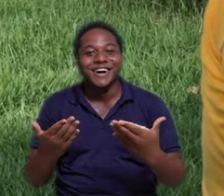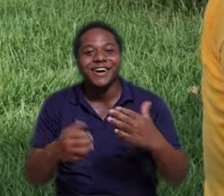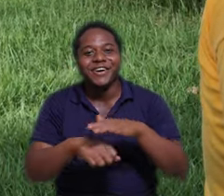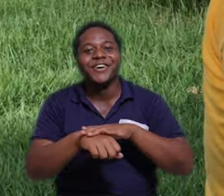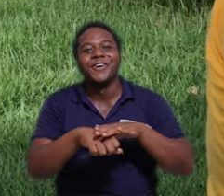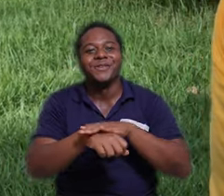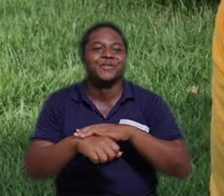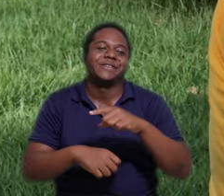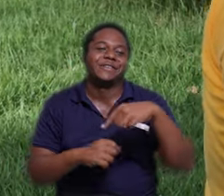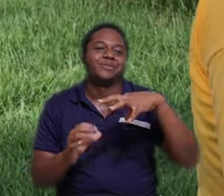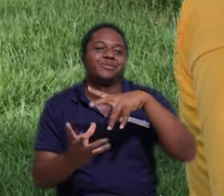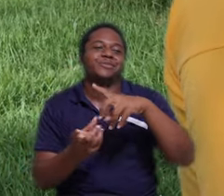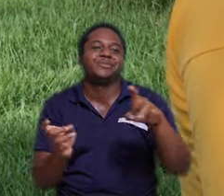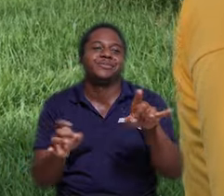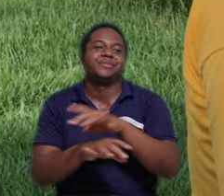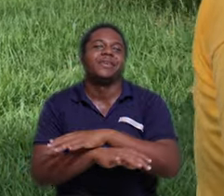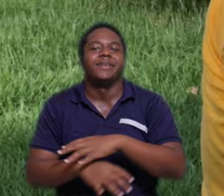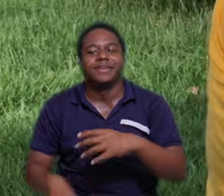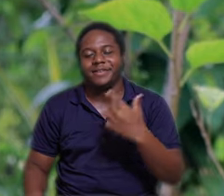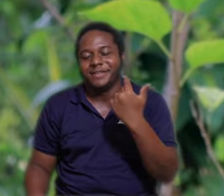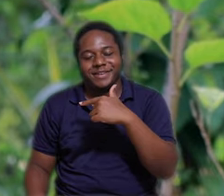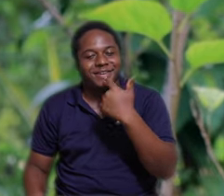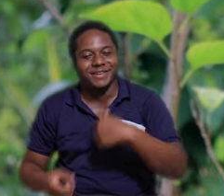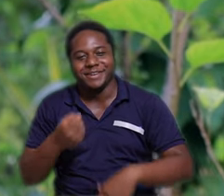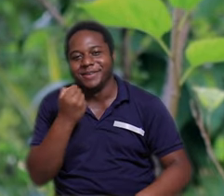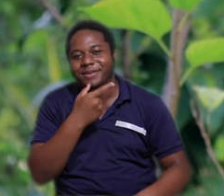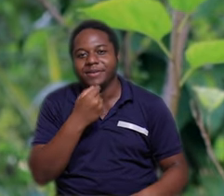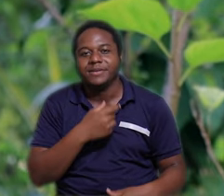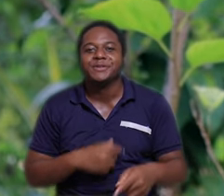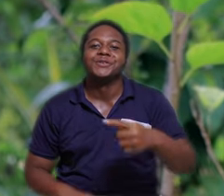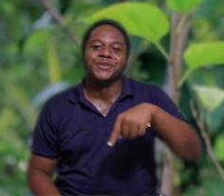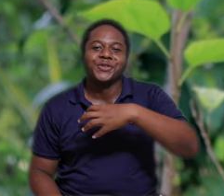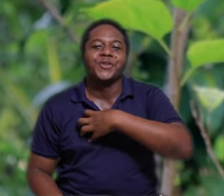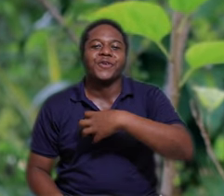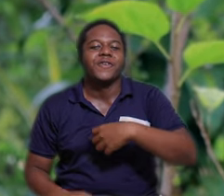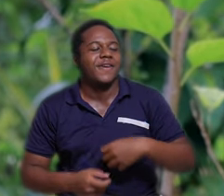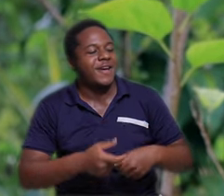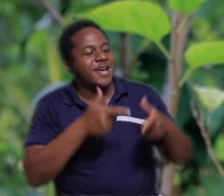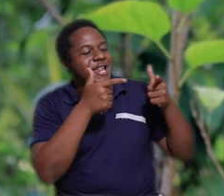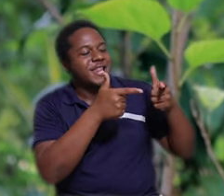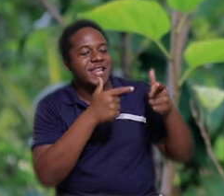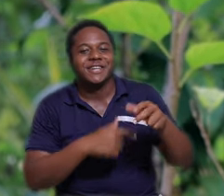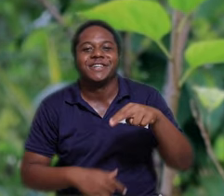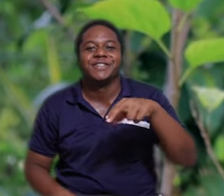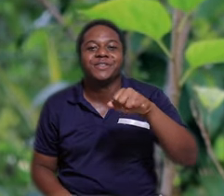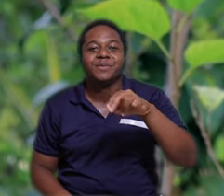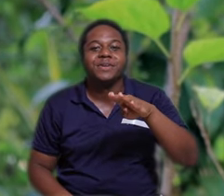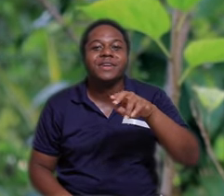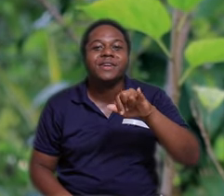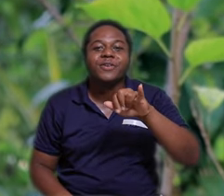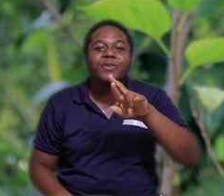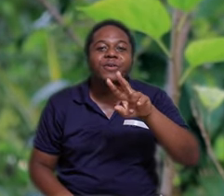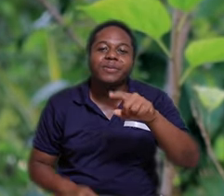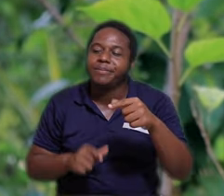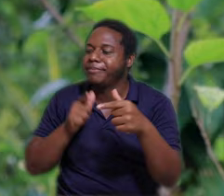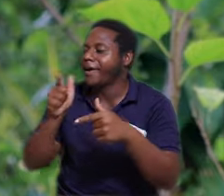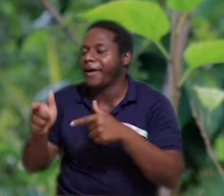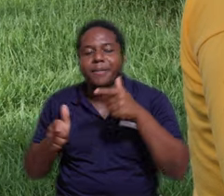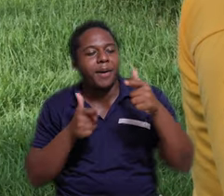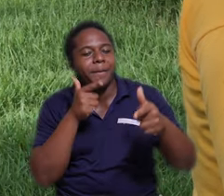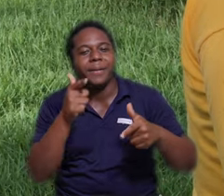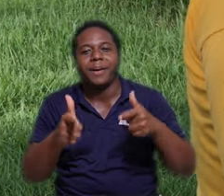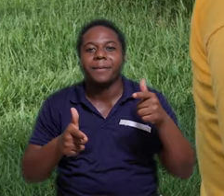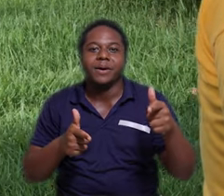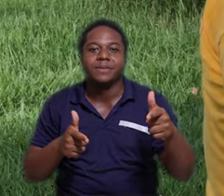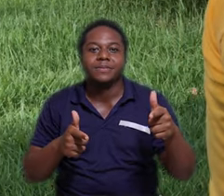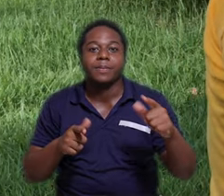dessas conversas, que o mundo vai acabar e tal. Começamos, como bons baianos, a chamá-lo de Nibiru, pra lá, Nibiru pra cá, Nibiru pra lá.